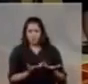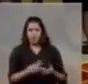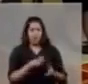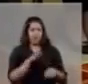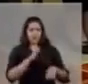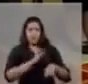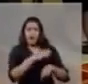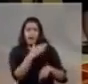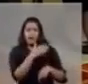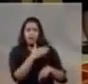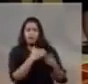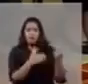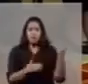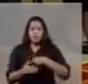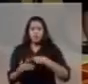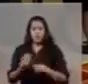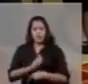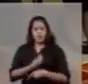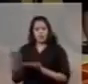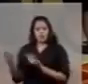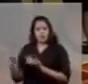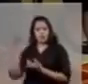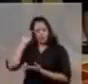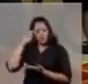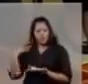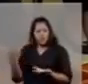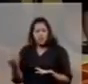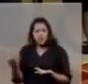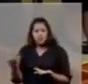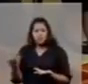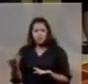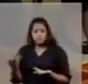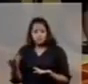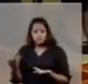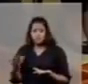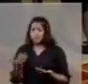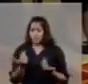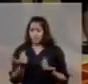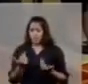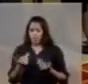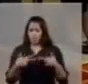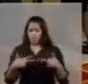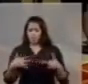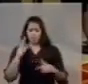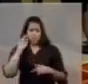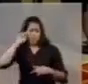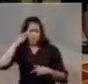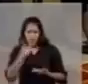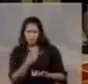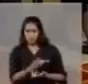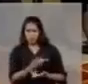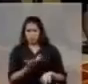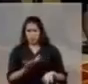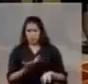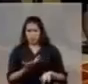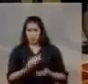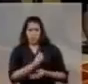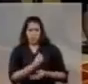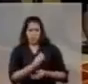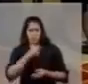mais do que a vida de milhares de jovens negros. É assim que coisa de preto é tratada no Brasil. A vida de